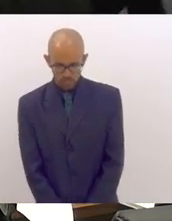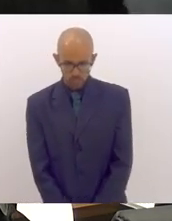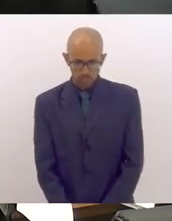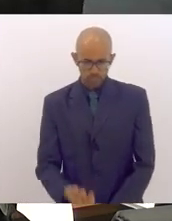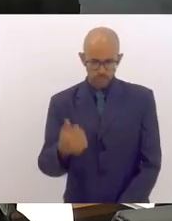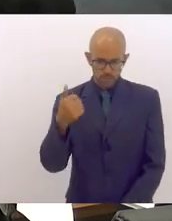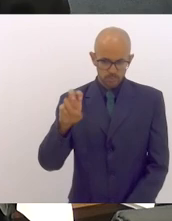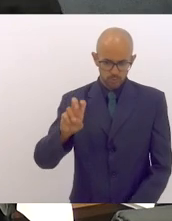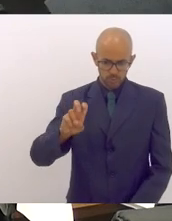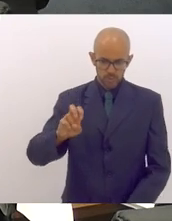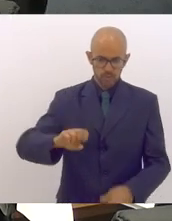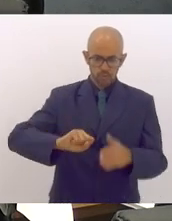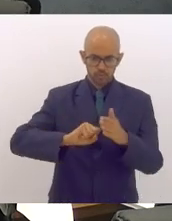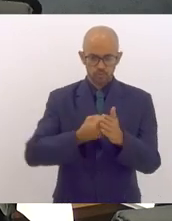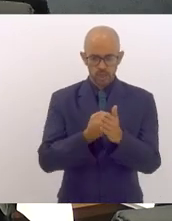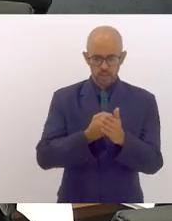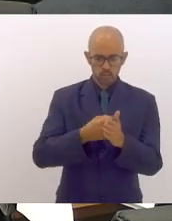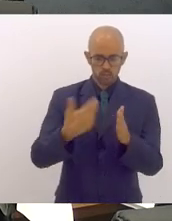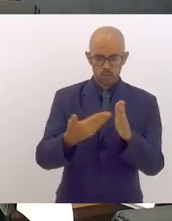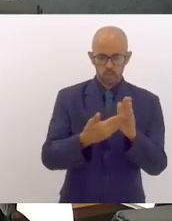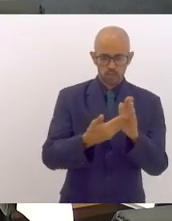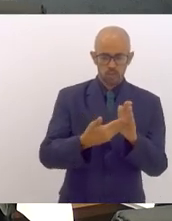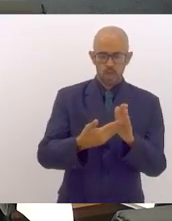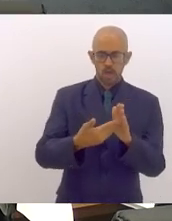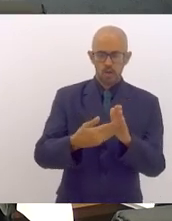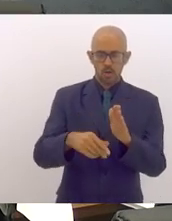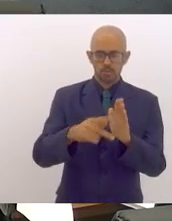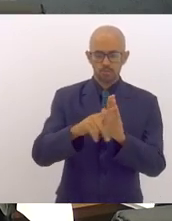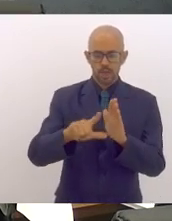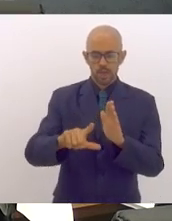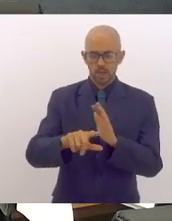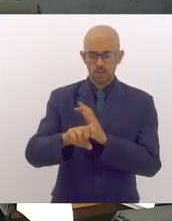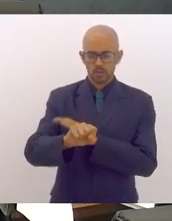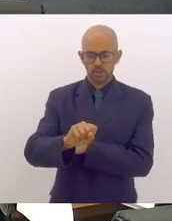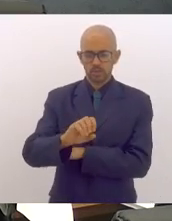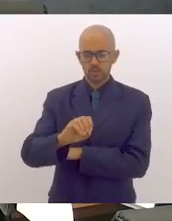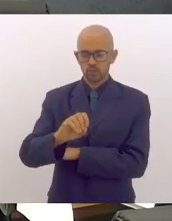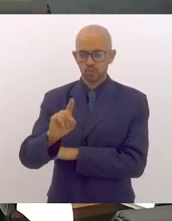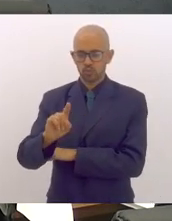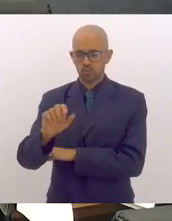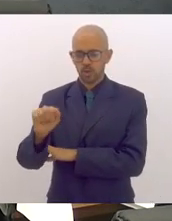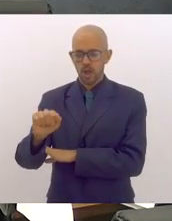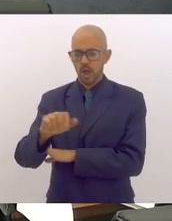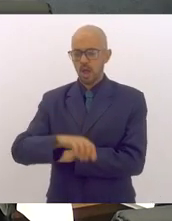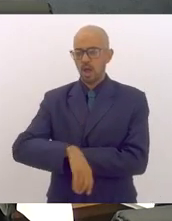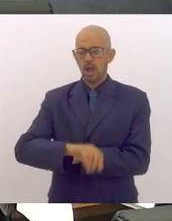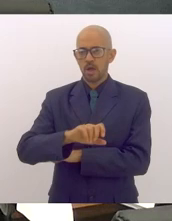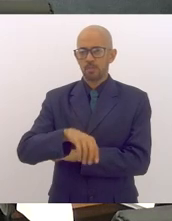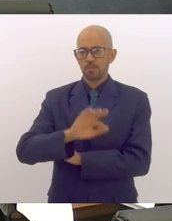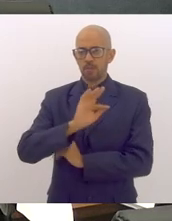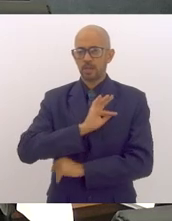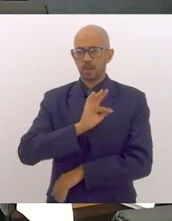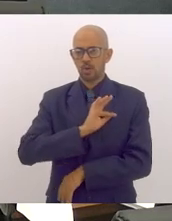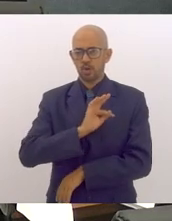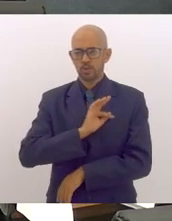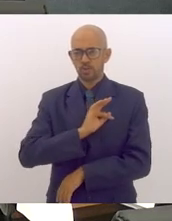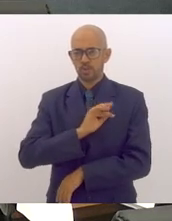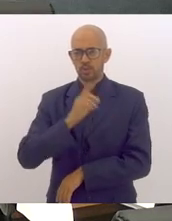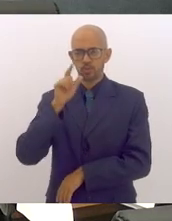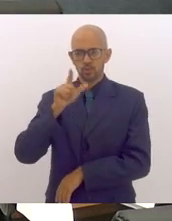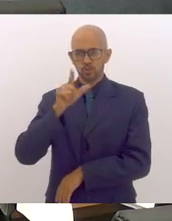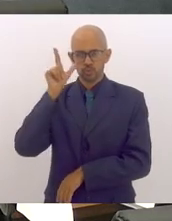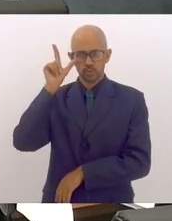15º veto da pauta, veto total aposto ao projeto de lei 801-A-19, de autoria dos deputados Marta Rocha,